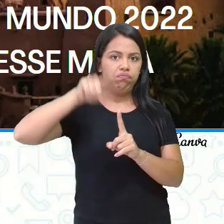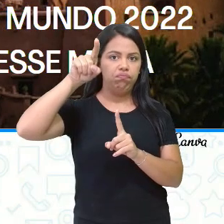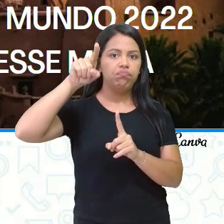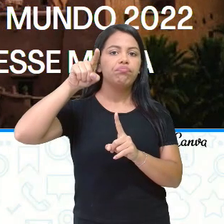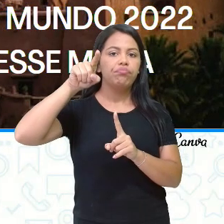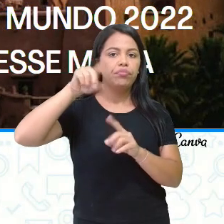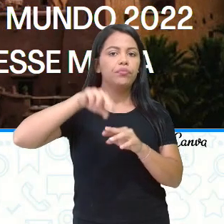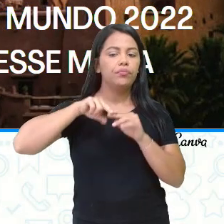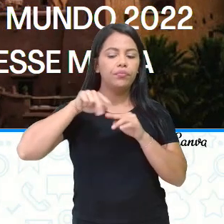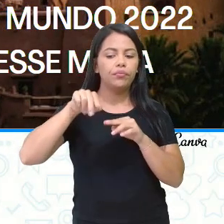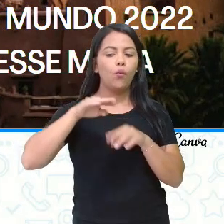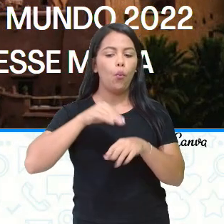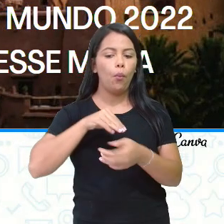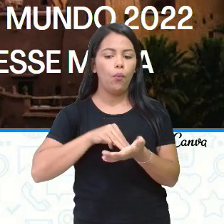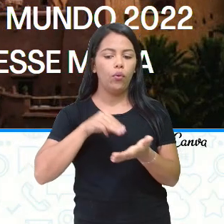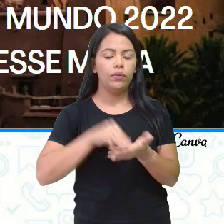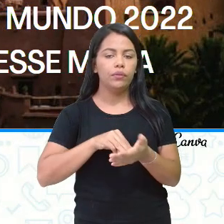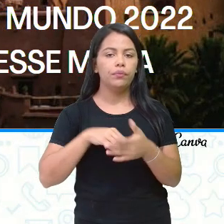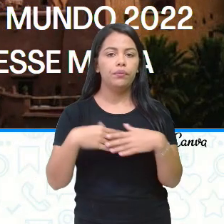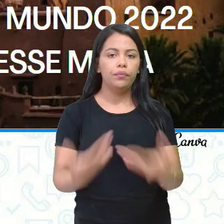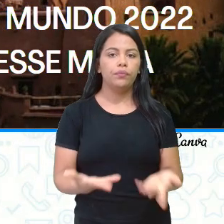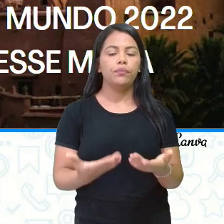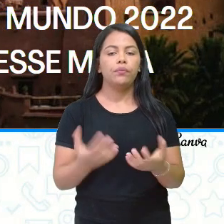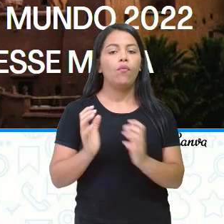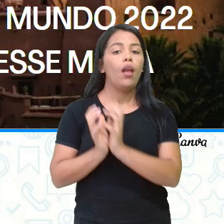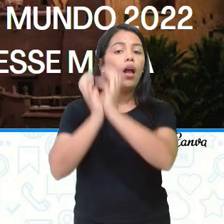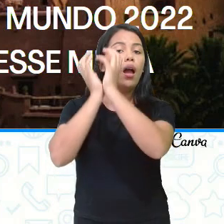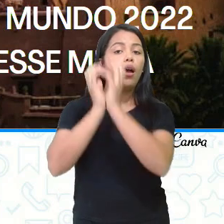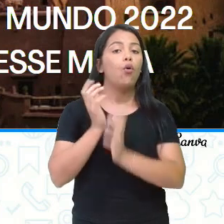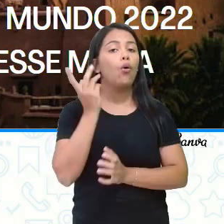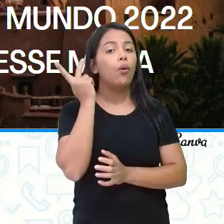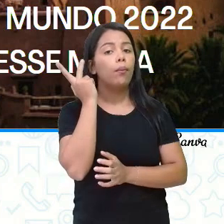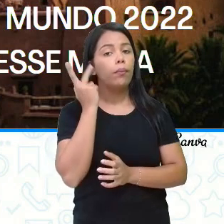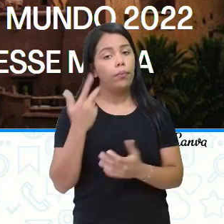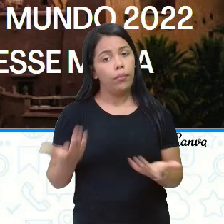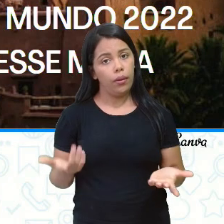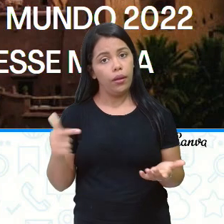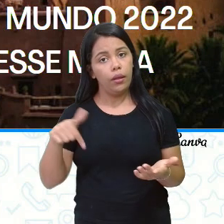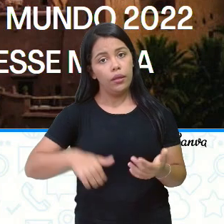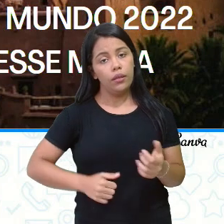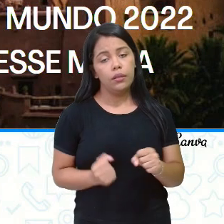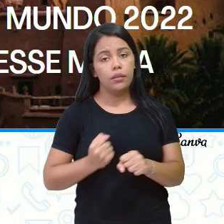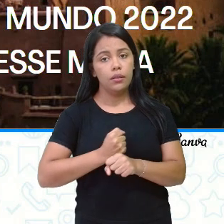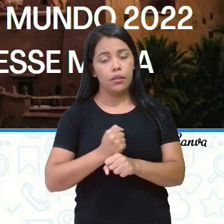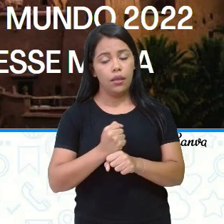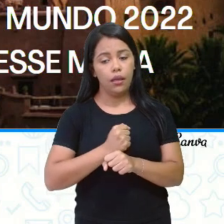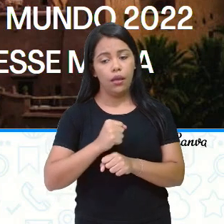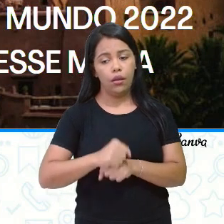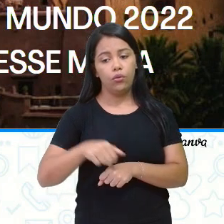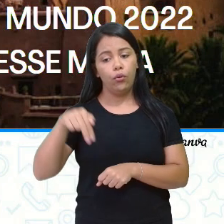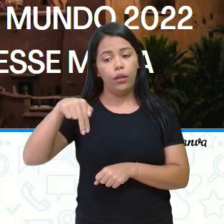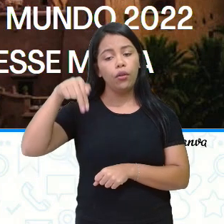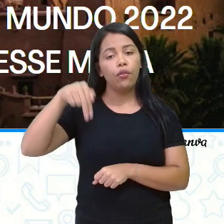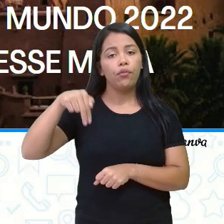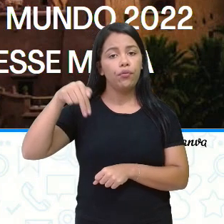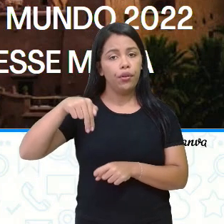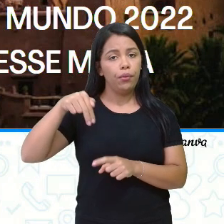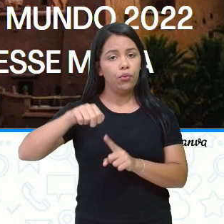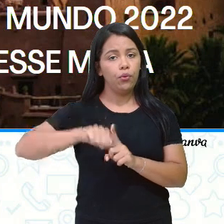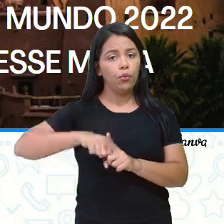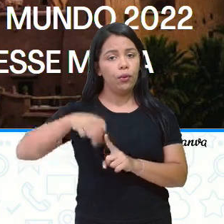esse motivo, a Copa do Mundo 2022 ocorre em novembro, uma vez que nesse mês a temperatura é